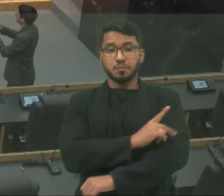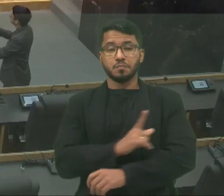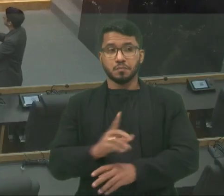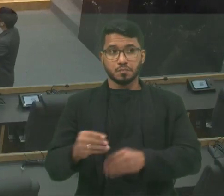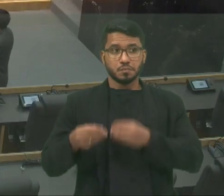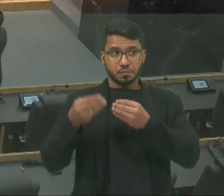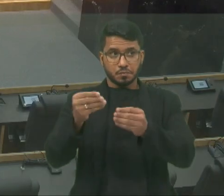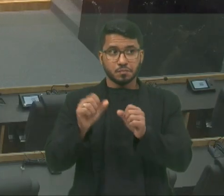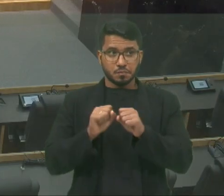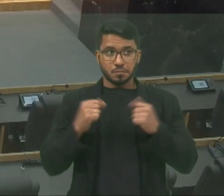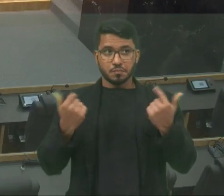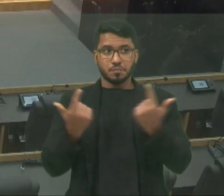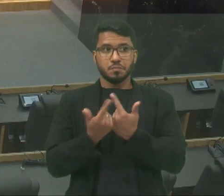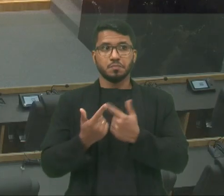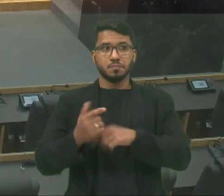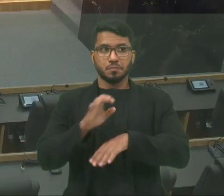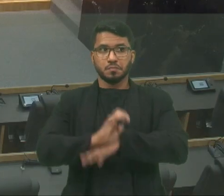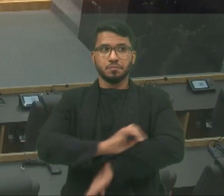poder.